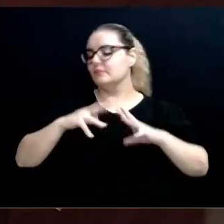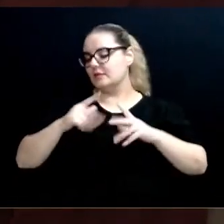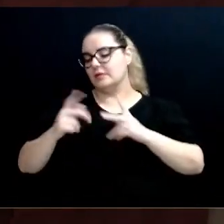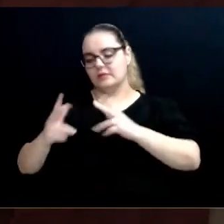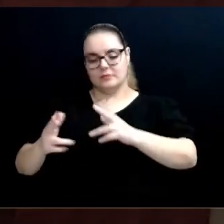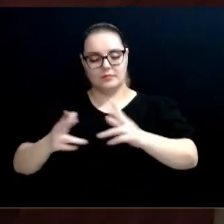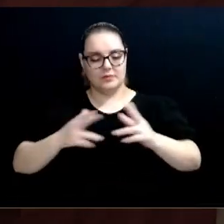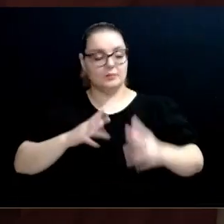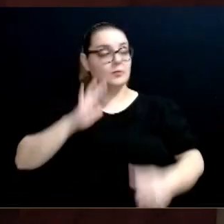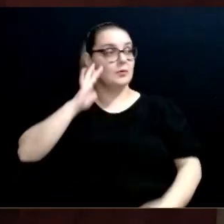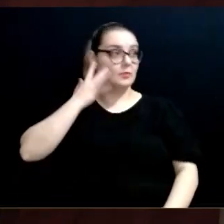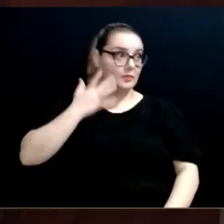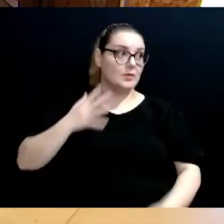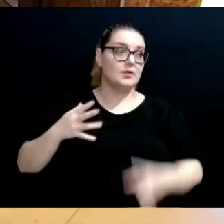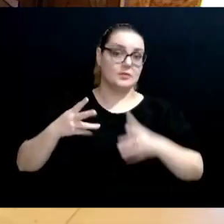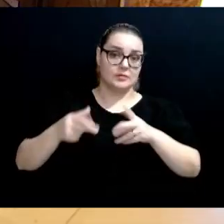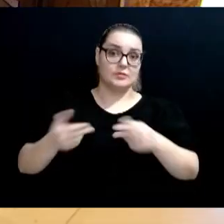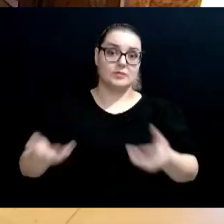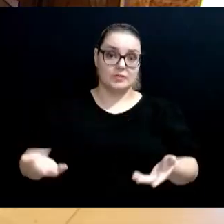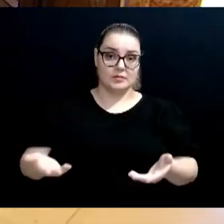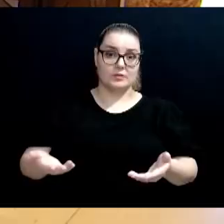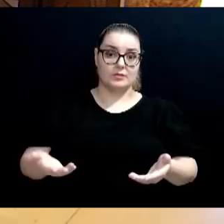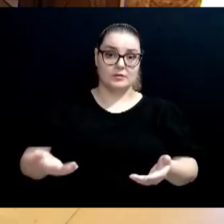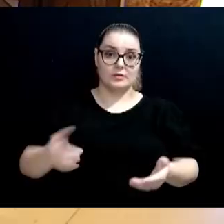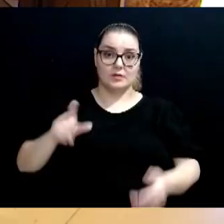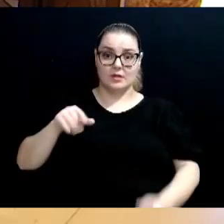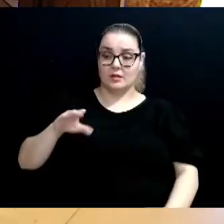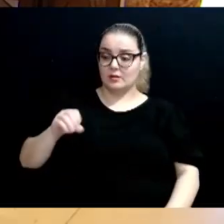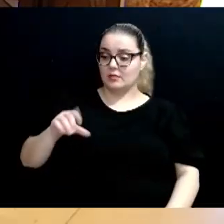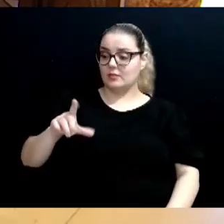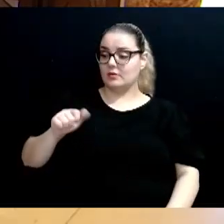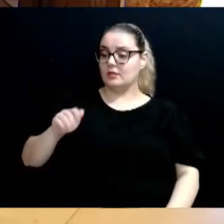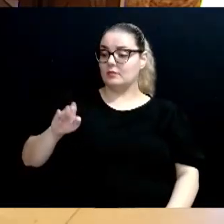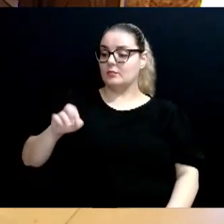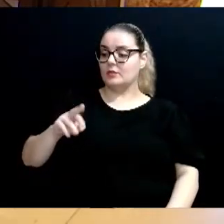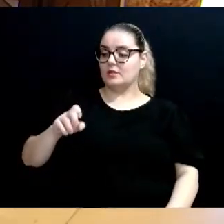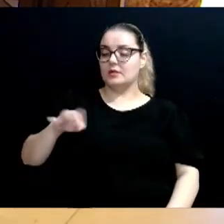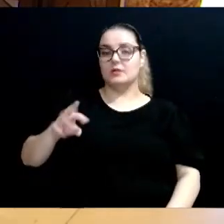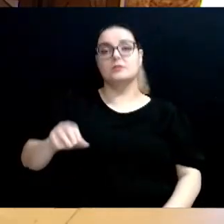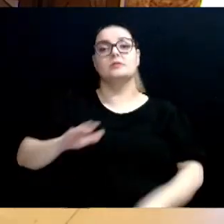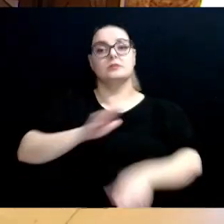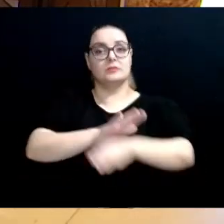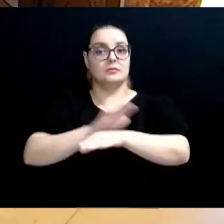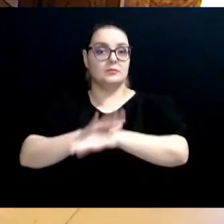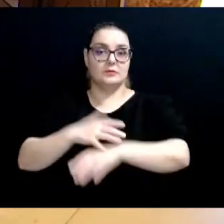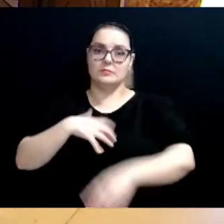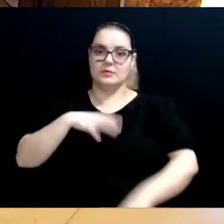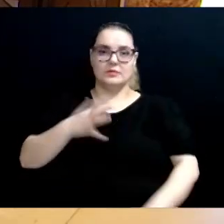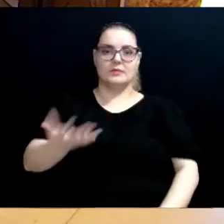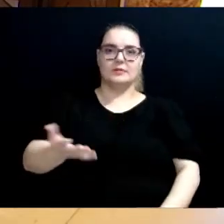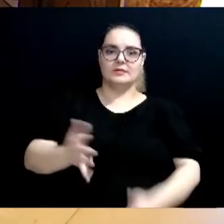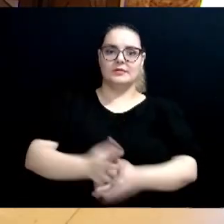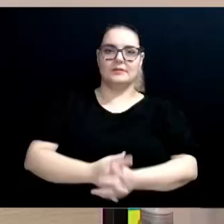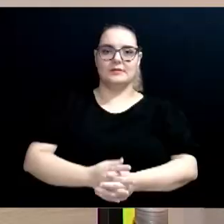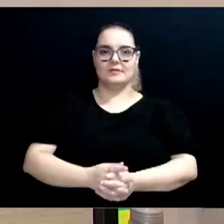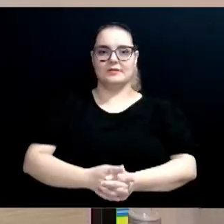Mas eu apresento todos iguais, porque eu acho que todo mundo tem que. É colaborativo, não é? É para colaborar. Então, a colaboração é assim. Então